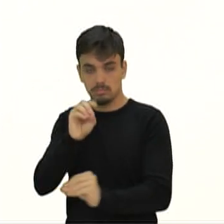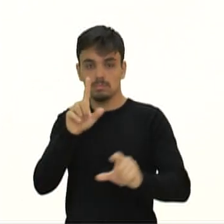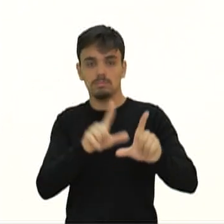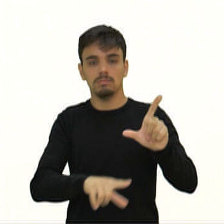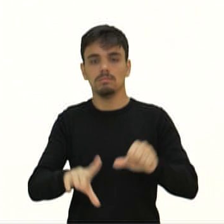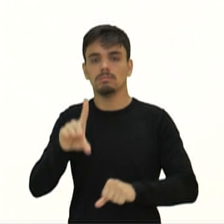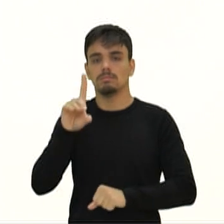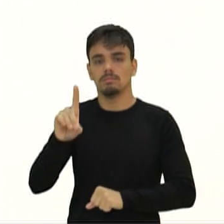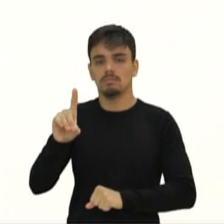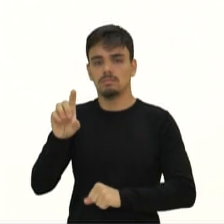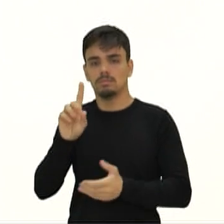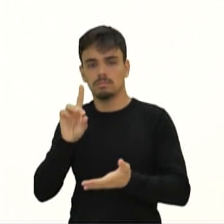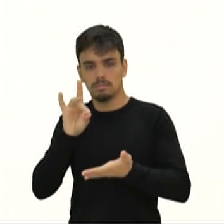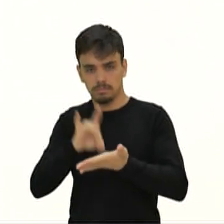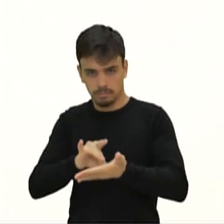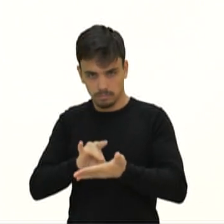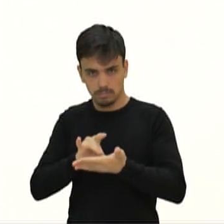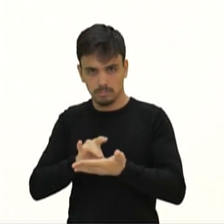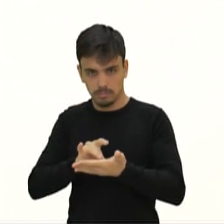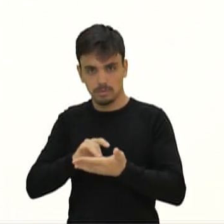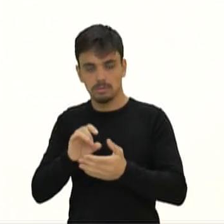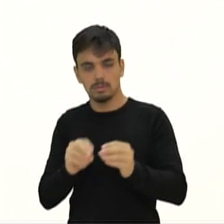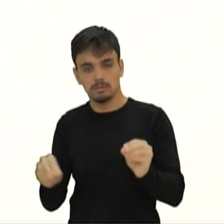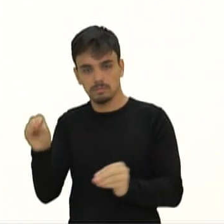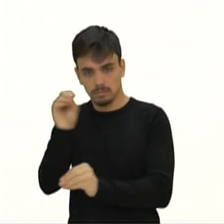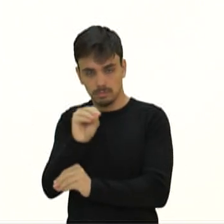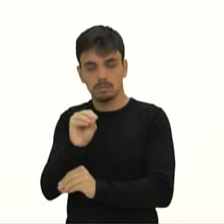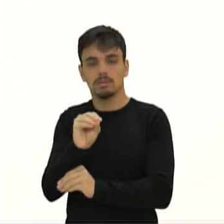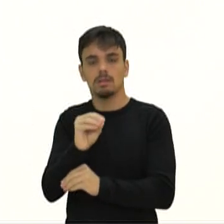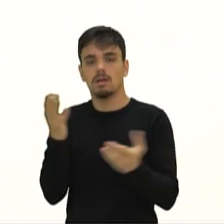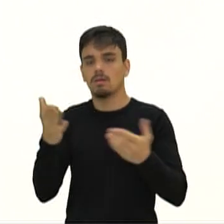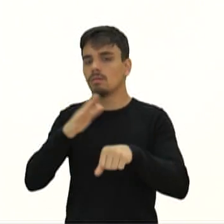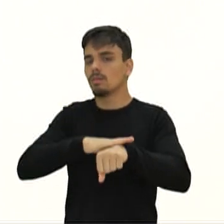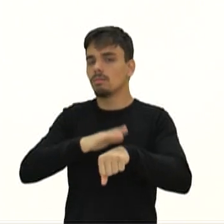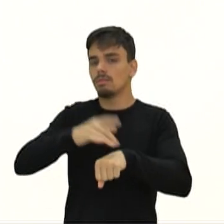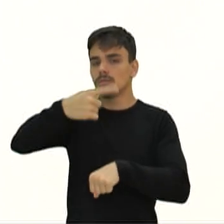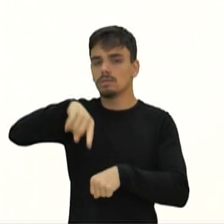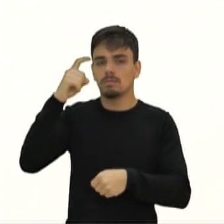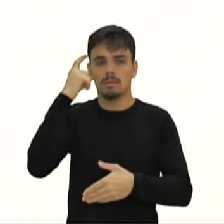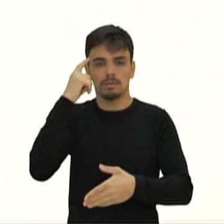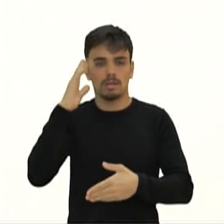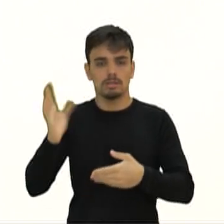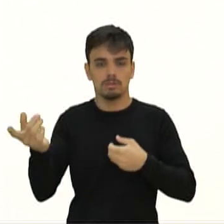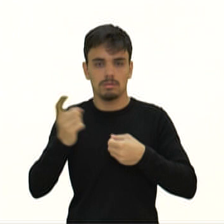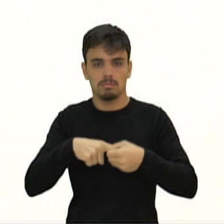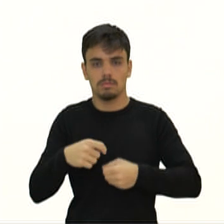letra D, virtual e invertida. Um tempinho para vocês pensarem, então, na resposta.